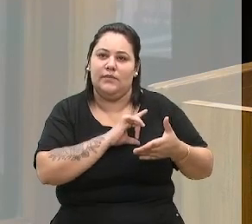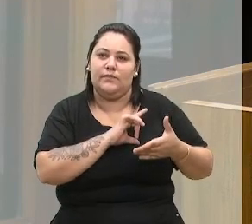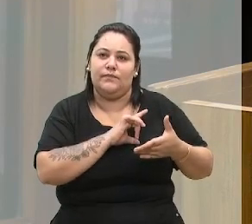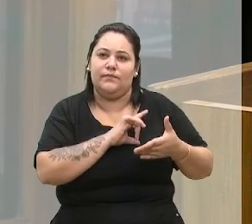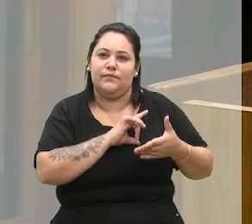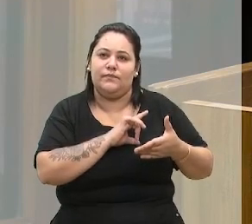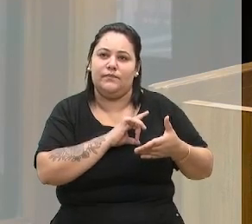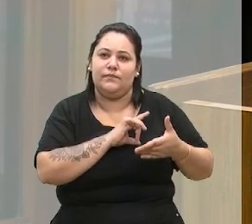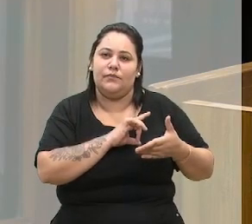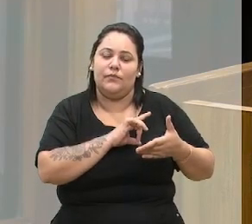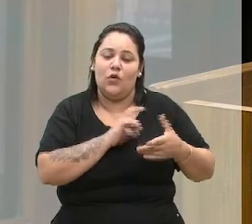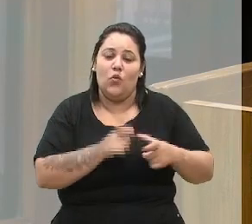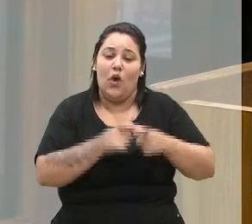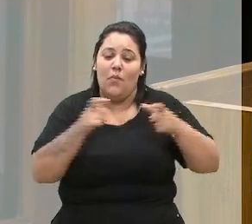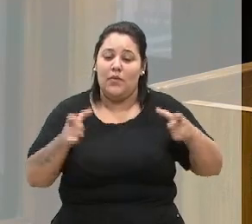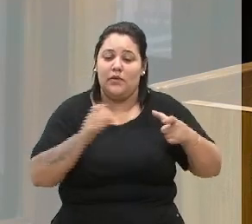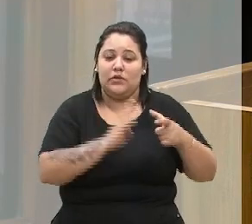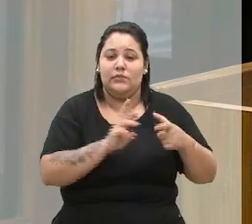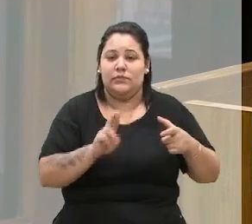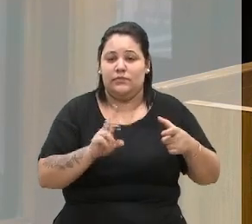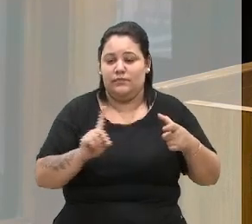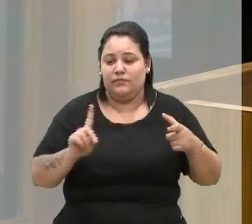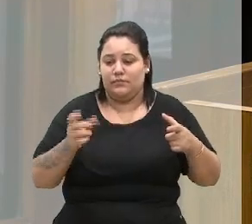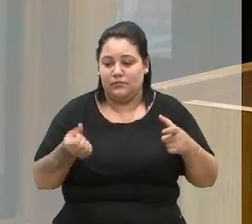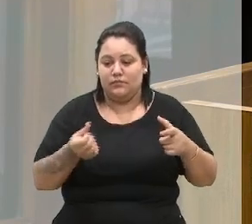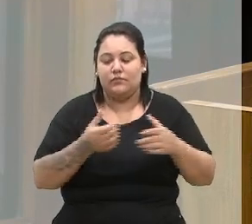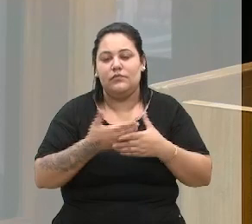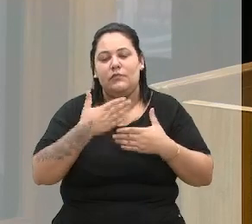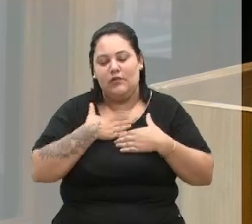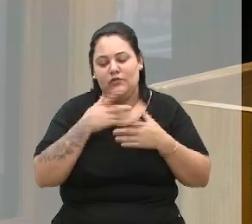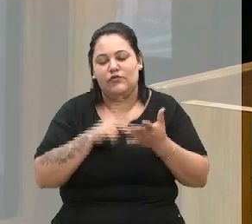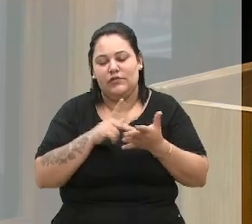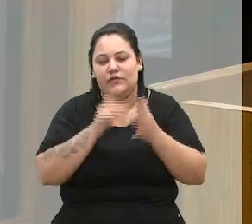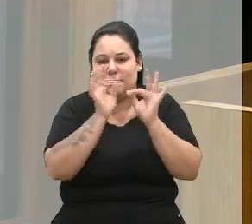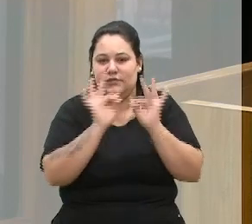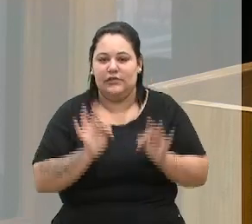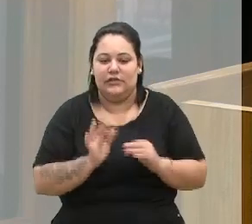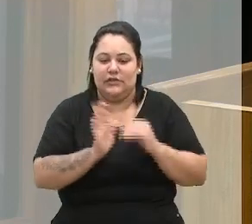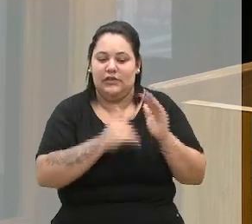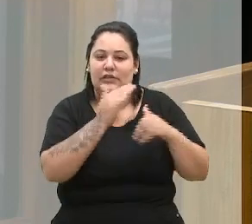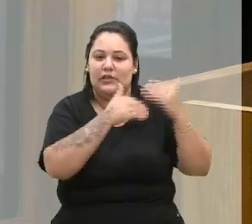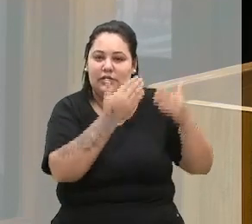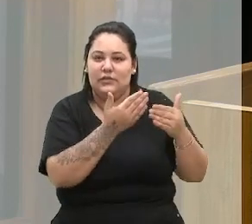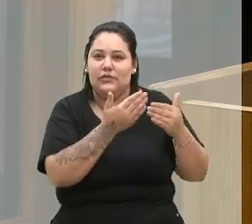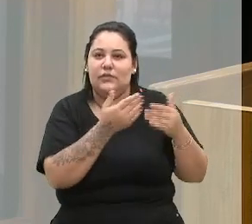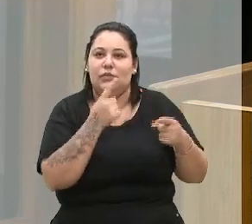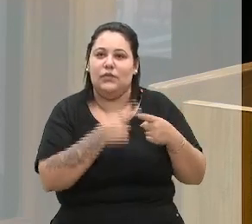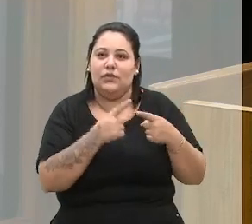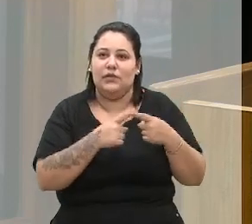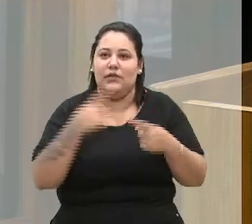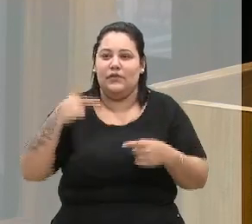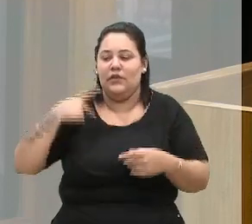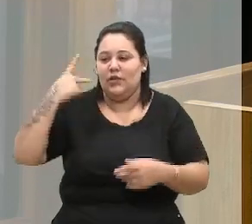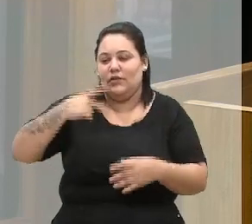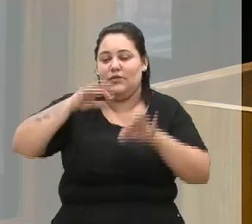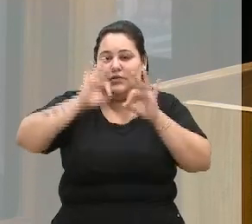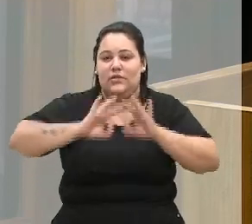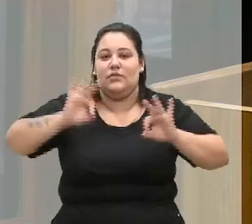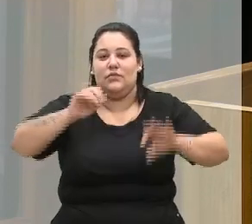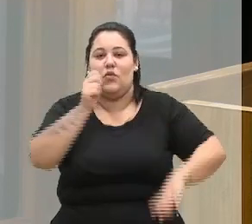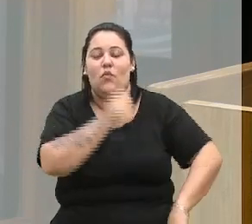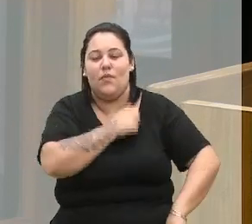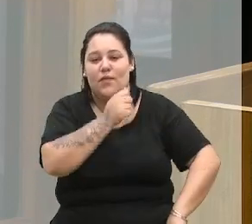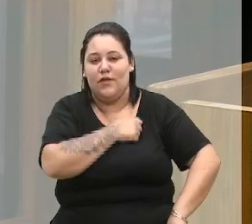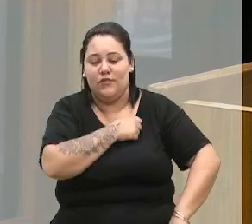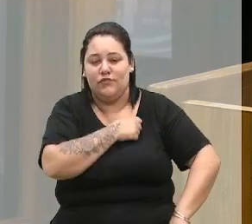da BR-116. Fiquei feliz pelos andamentos que está acontecendo, né? Um vereador simples, humilde, com muito trabalho